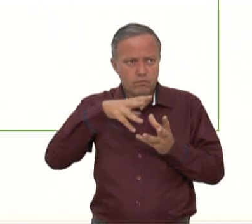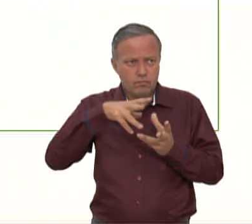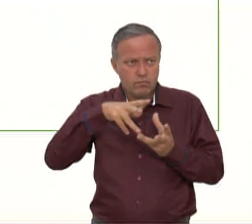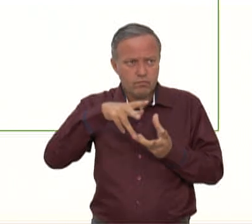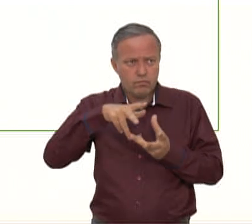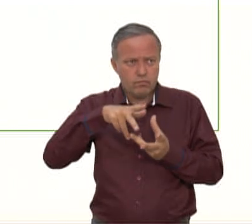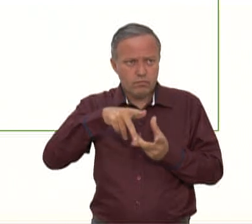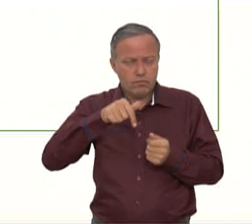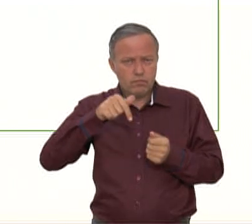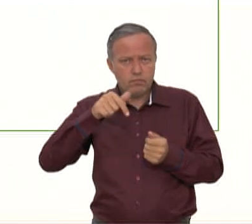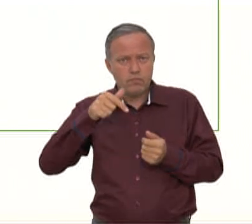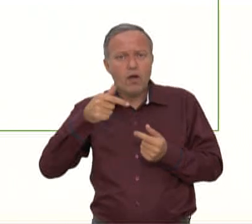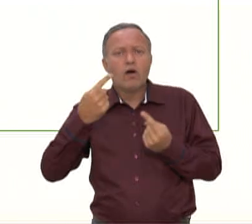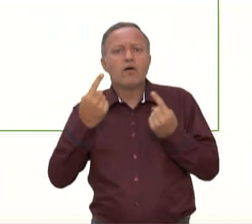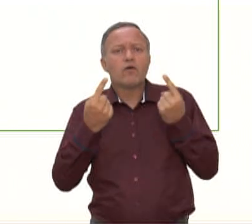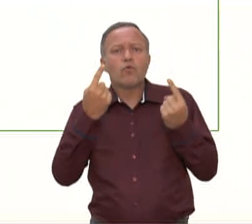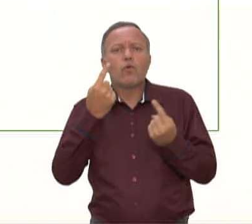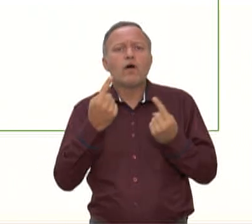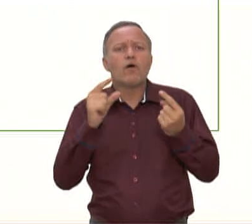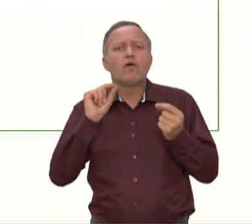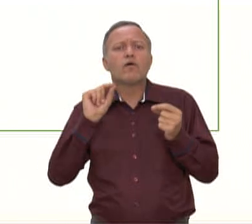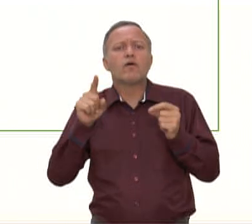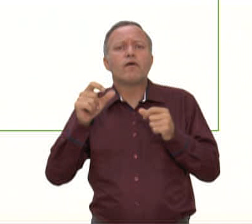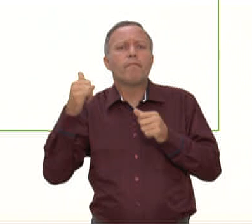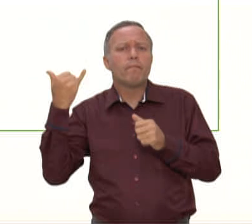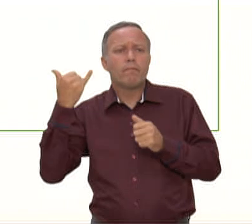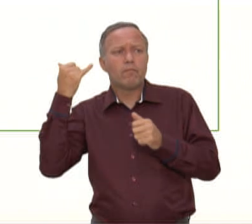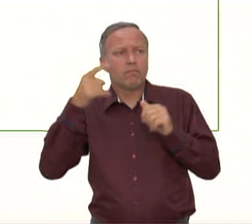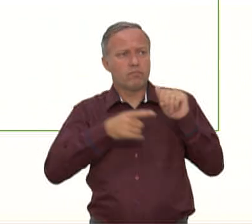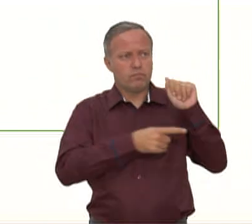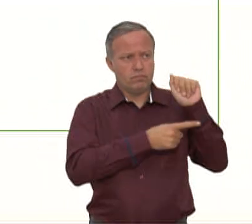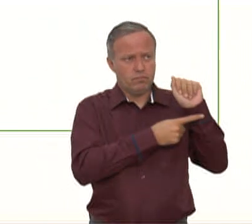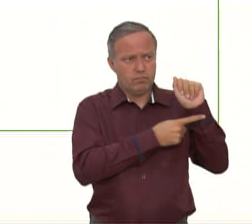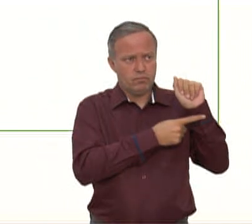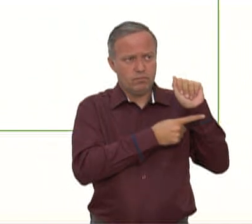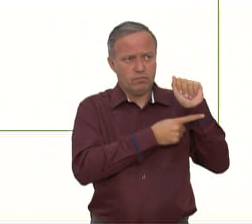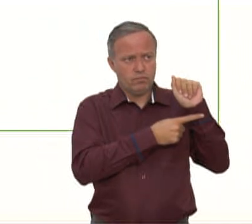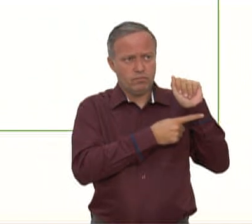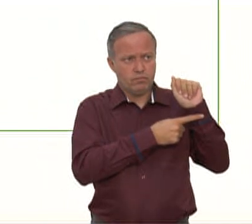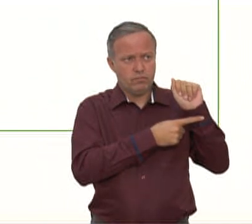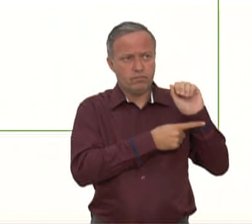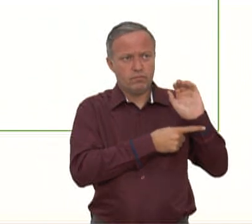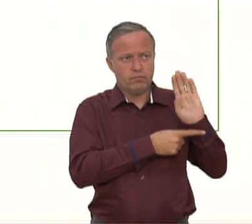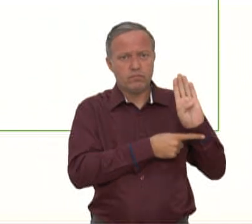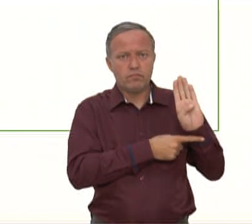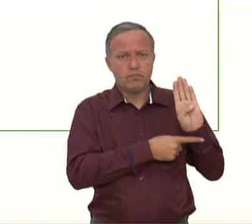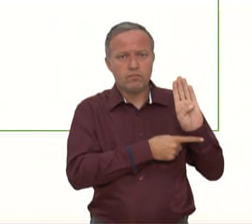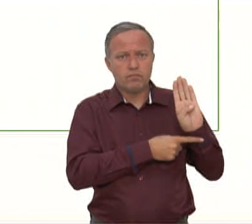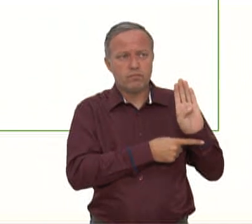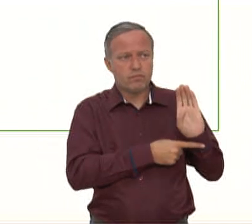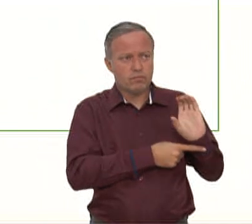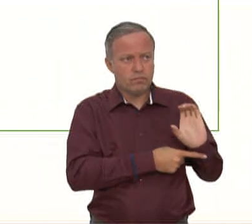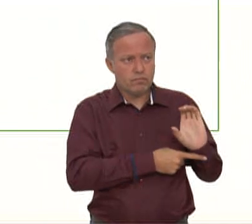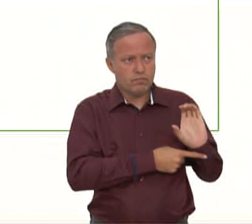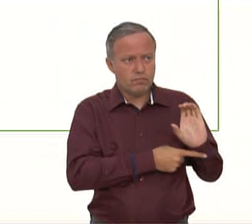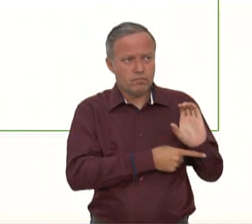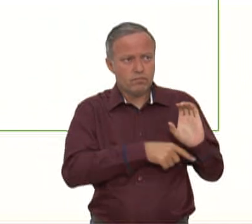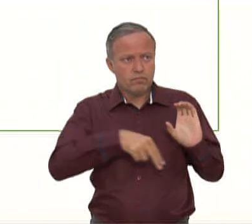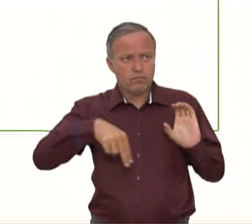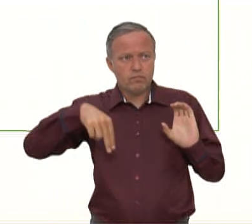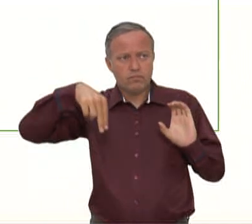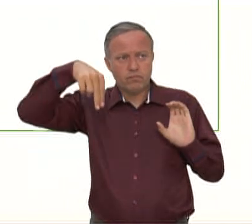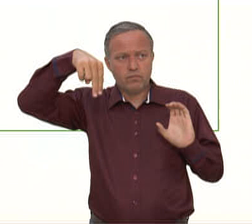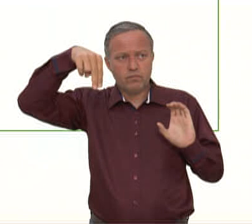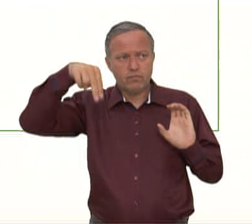se refere a: letra A, o norte desenvolvido e o sul subdesenvolvido; letra B, socialistas e capitalistas; letra